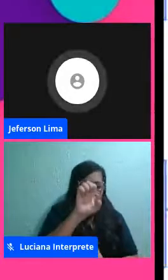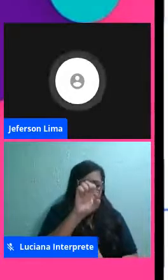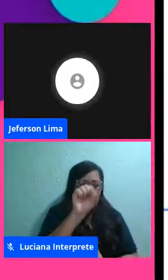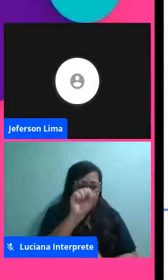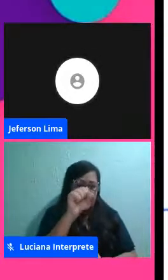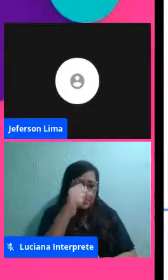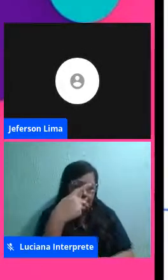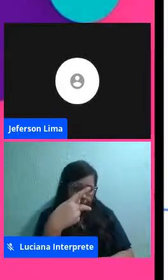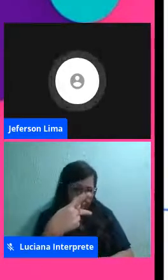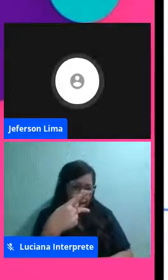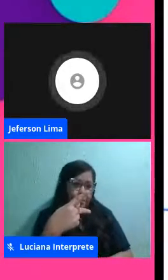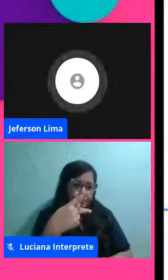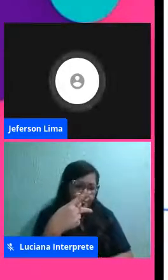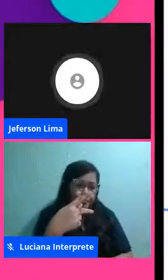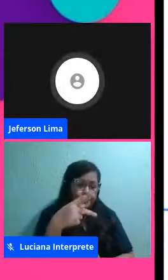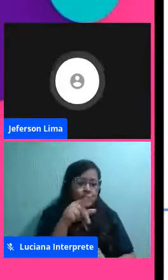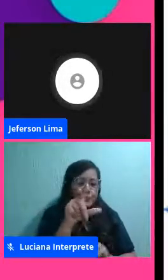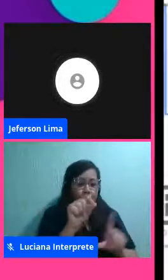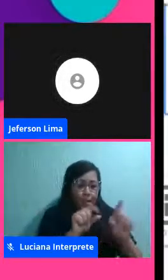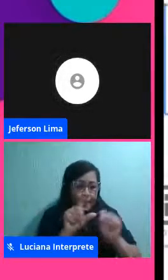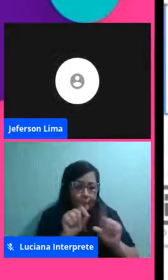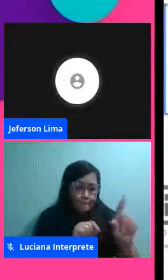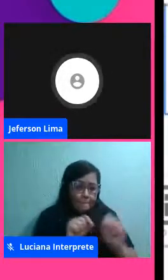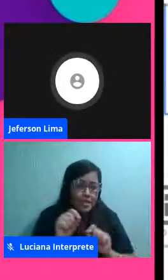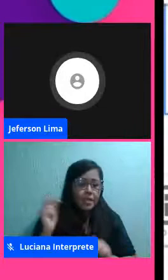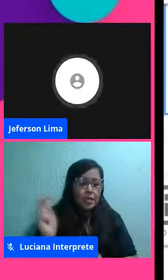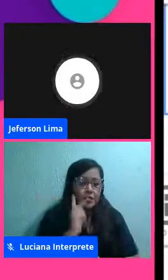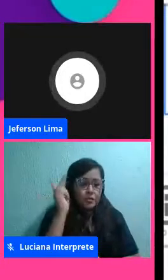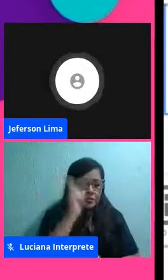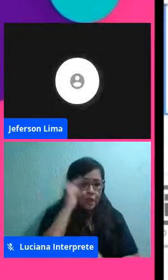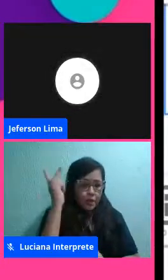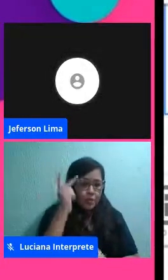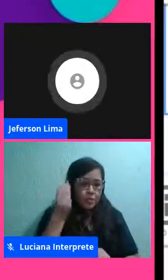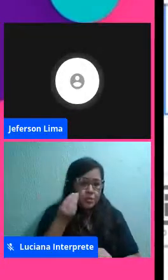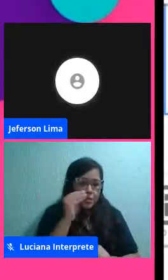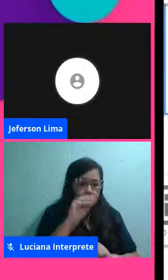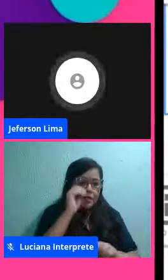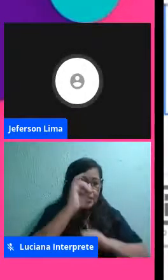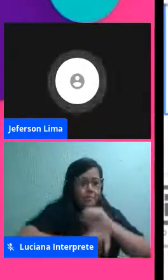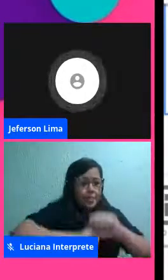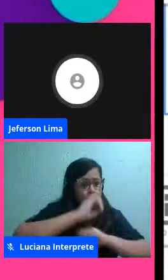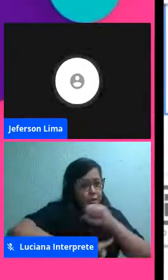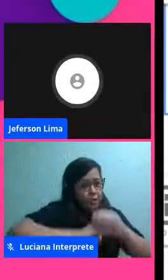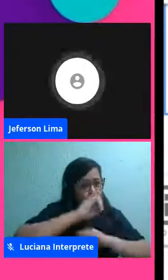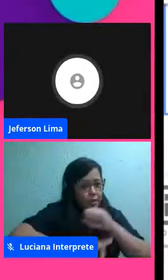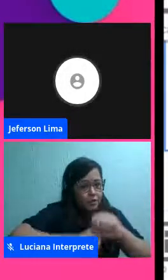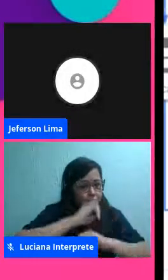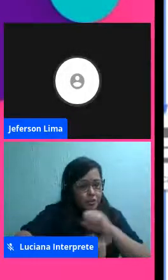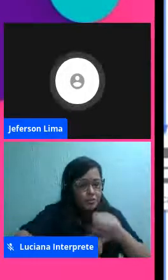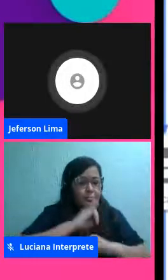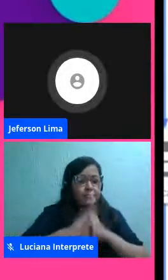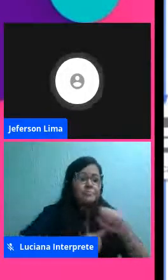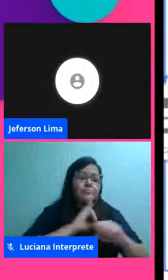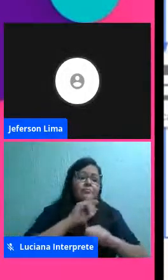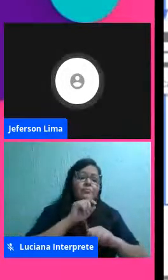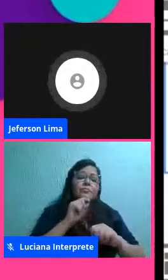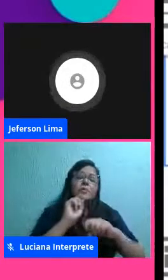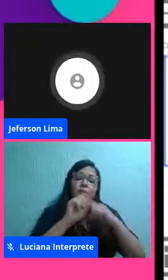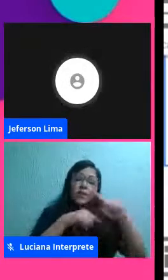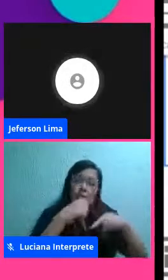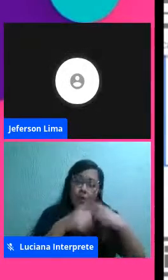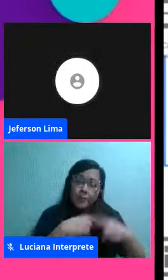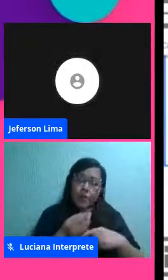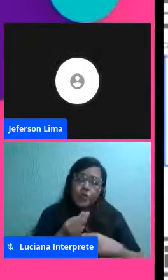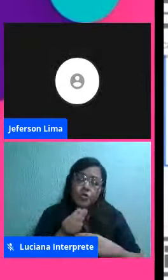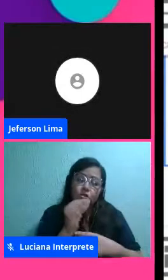esses valores, enviar para a internet. Na internet, a gente vai escutar por esses valores que chegaram, pegar eles e jogar no